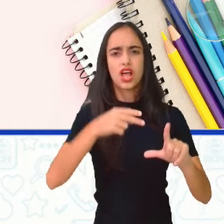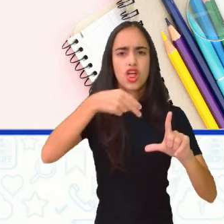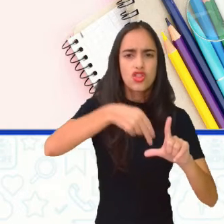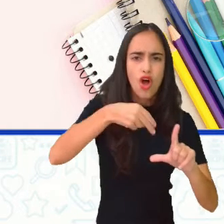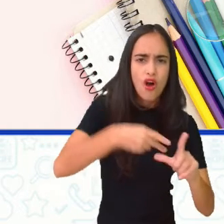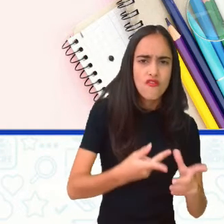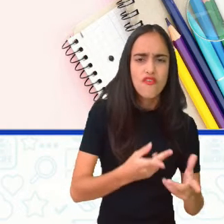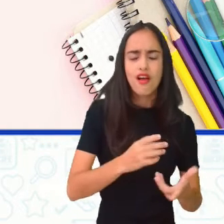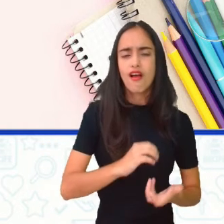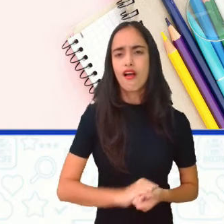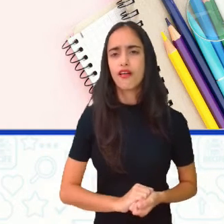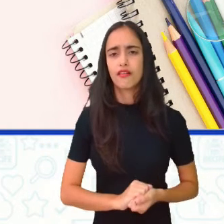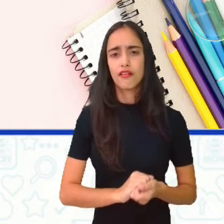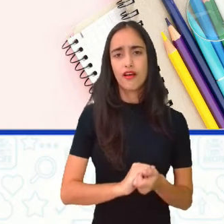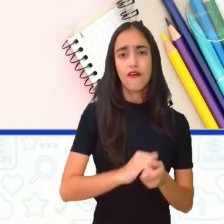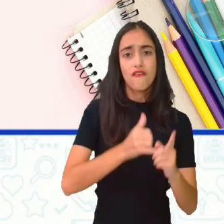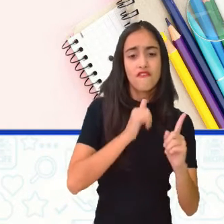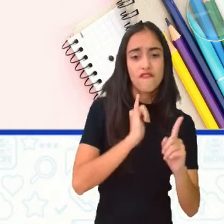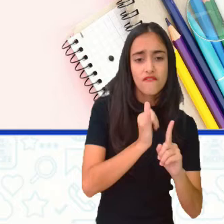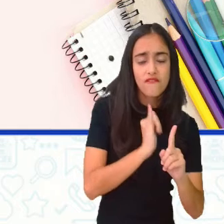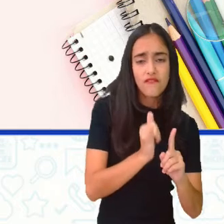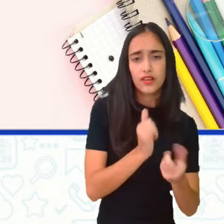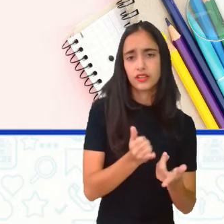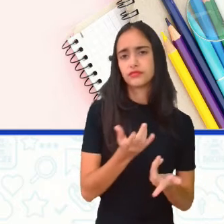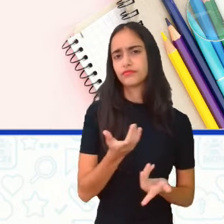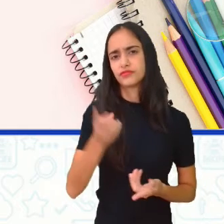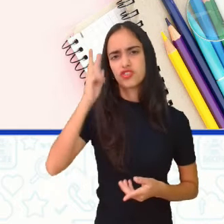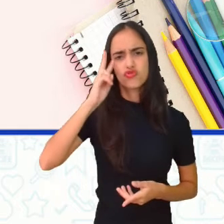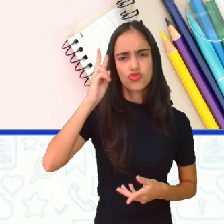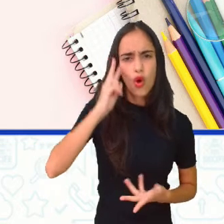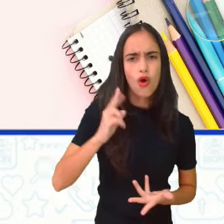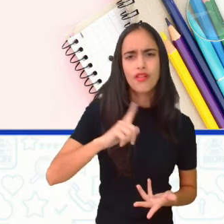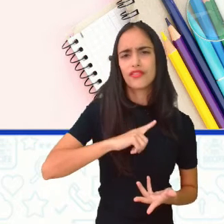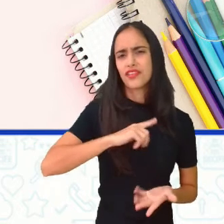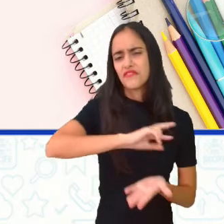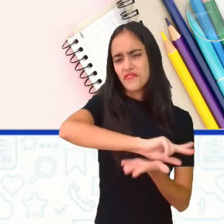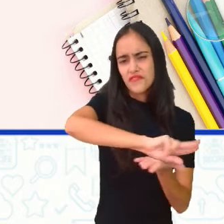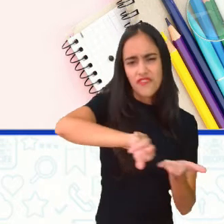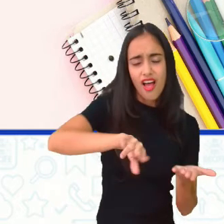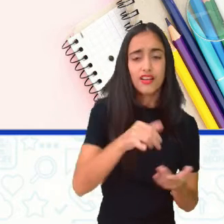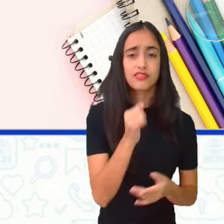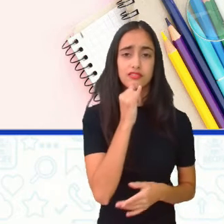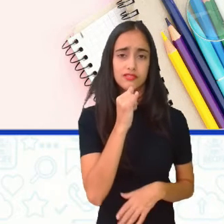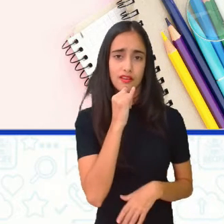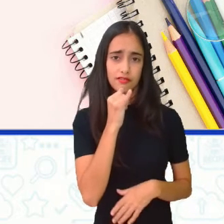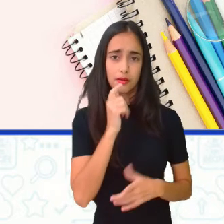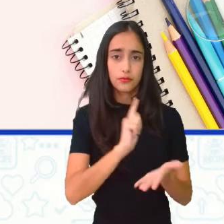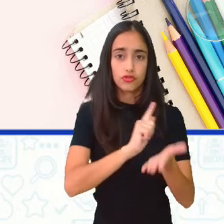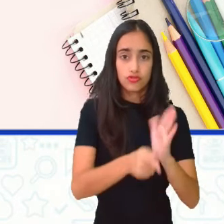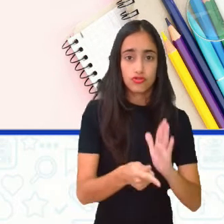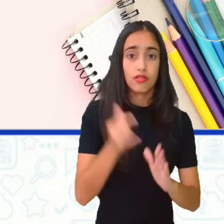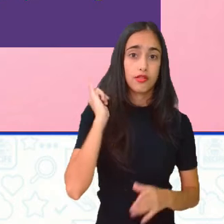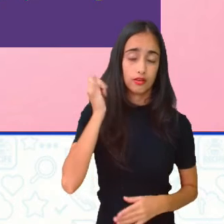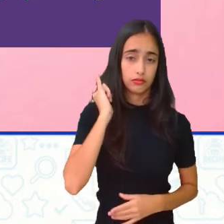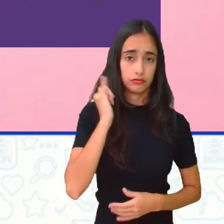de fada, fábula e lendas. Isso aqui são os exemplos do